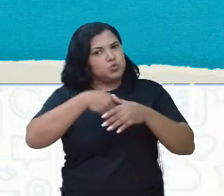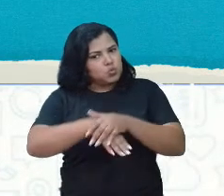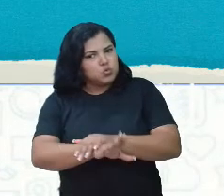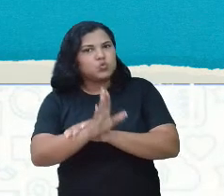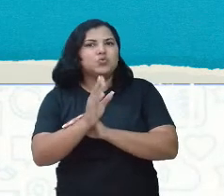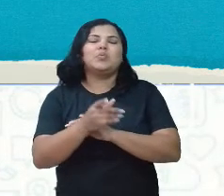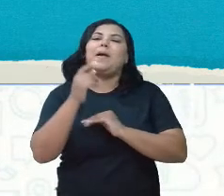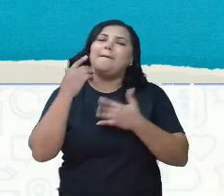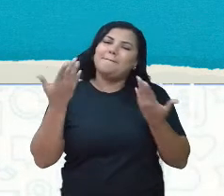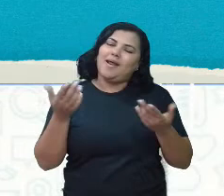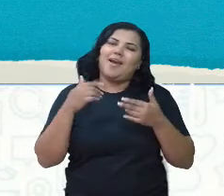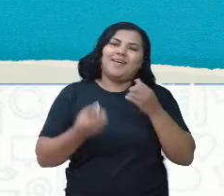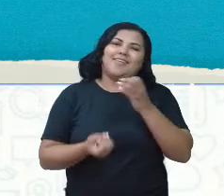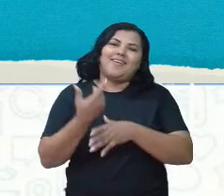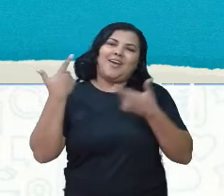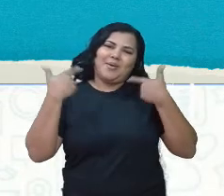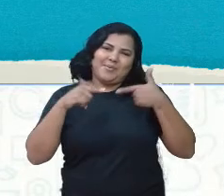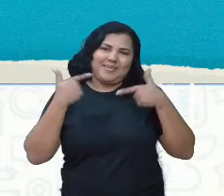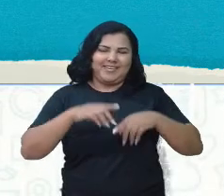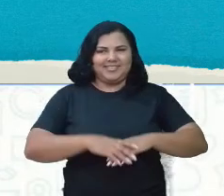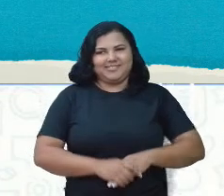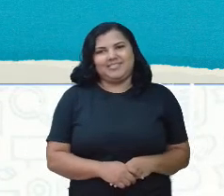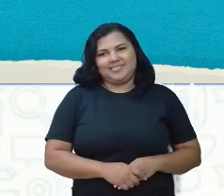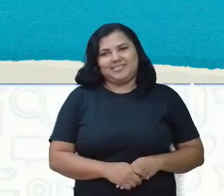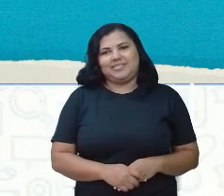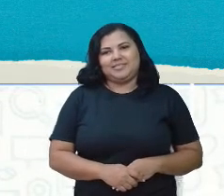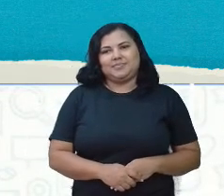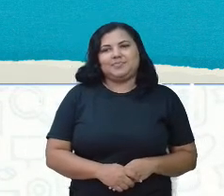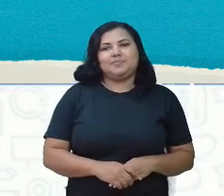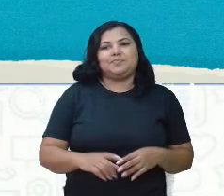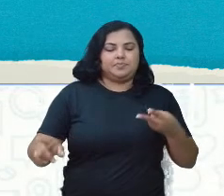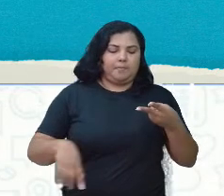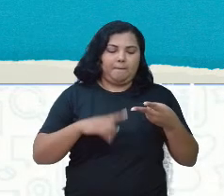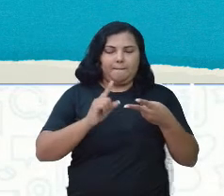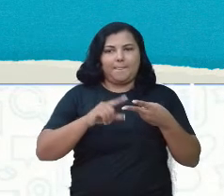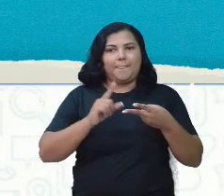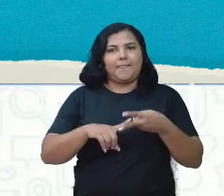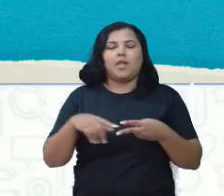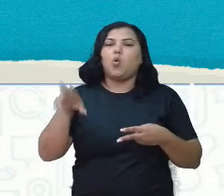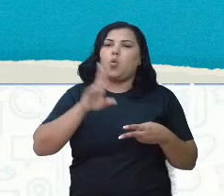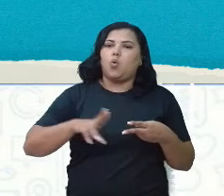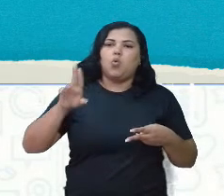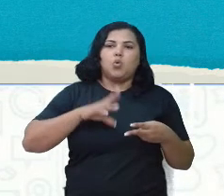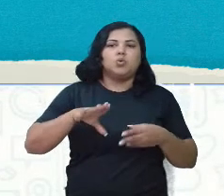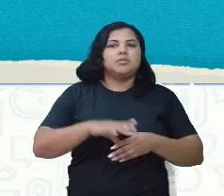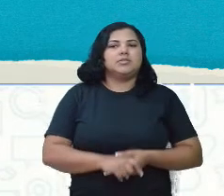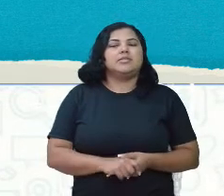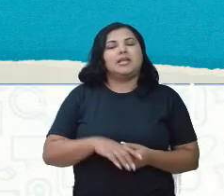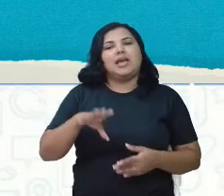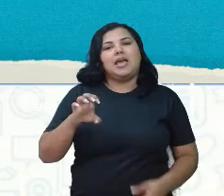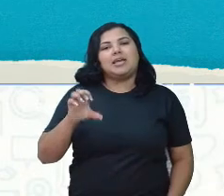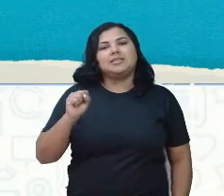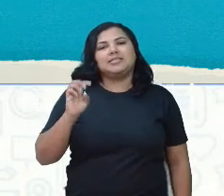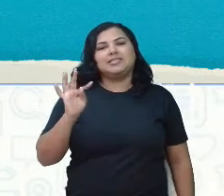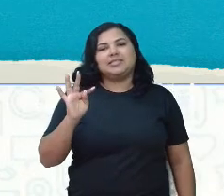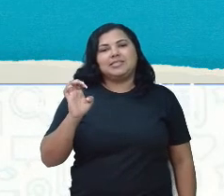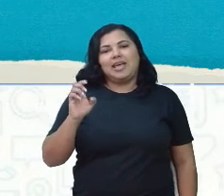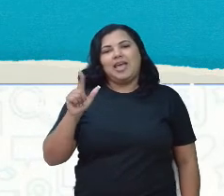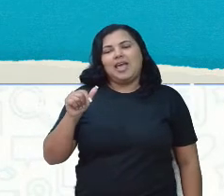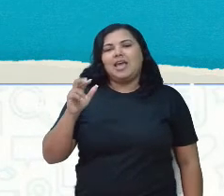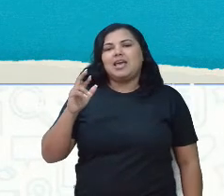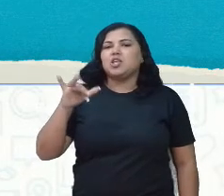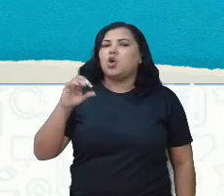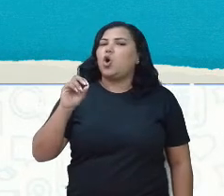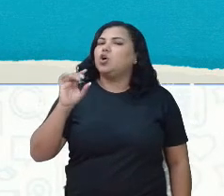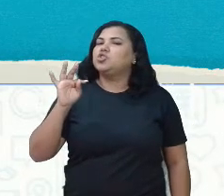de situação, né? Uso indiscriminado de estereótipos. Então, a comédia de costumes ela precisa de tipos. Ela